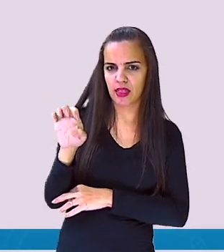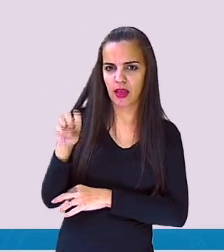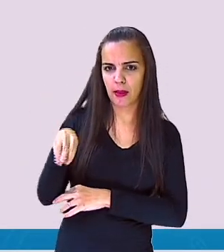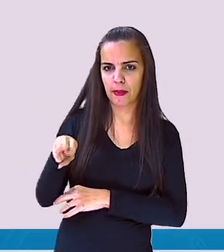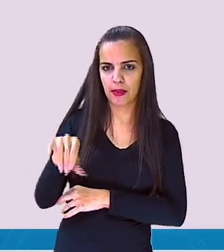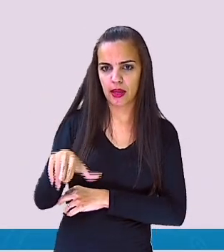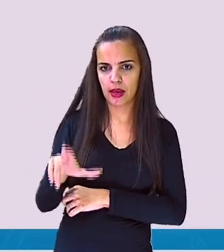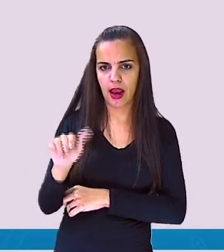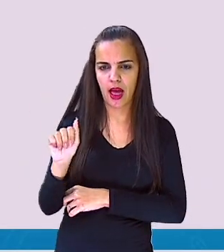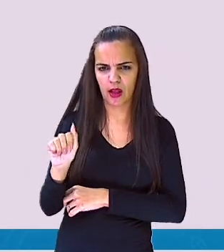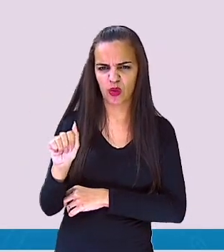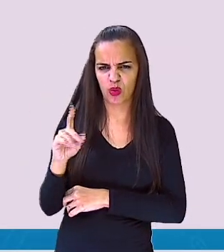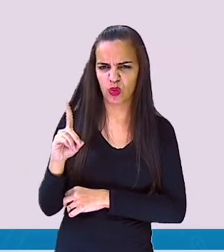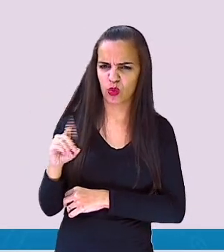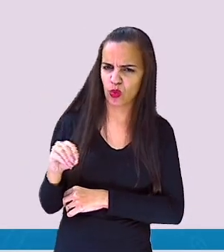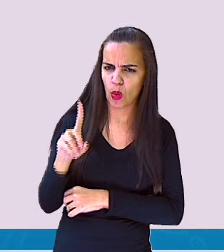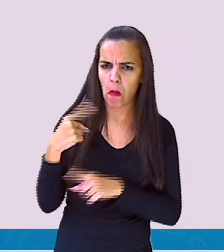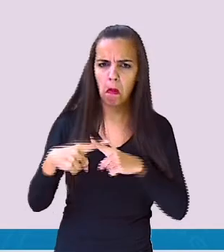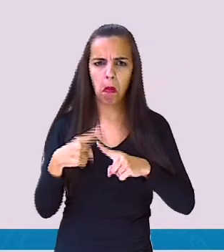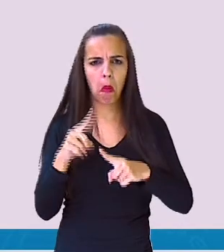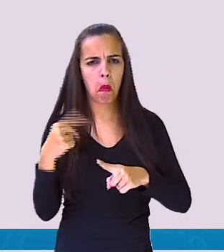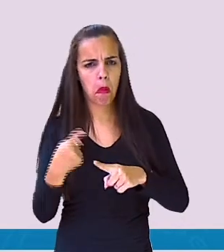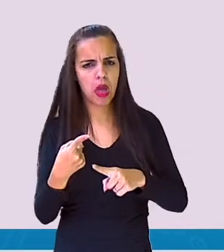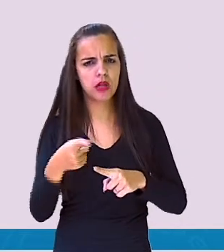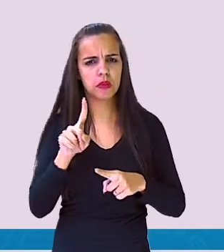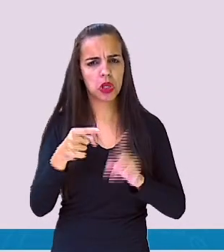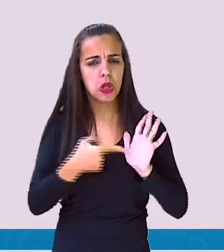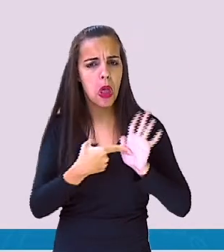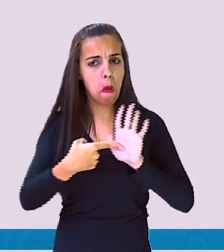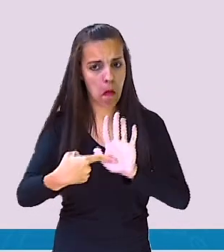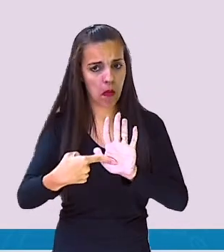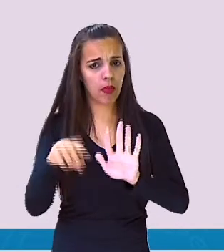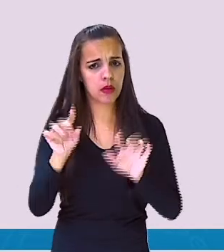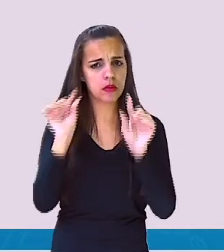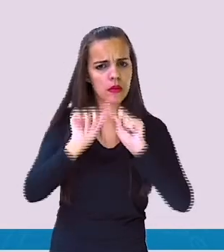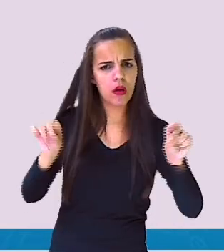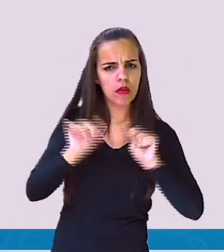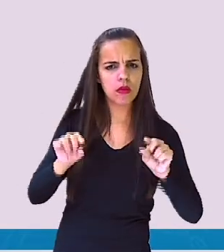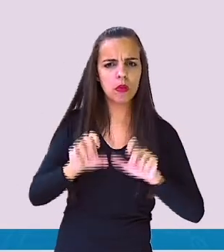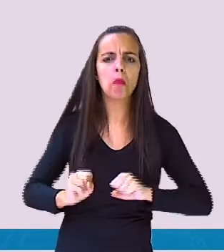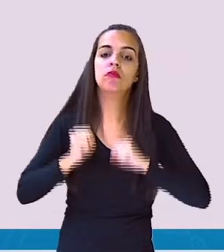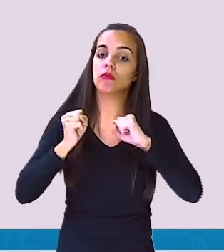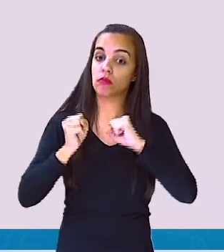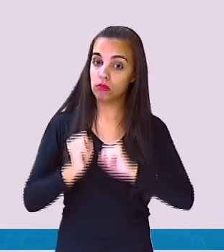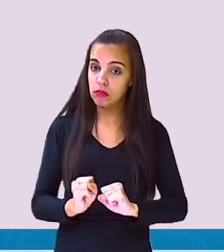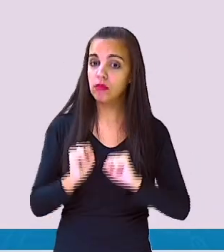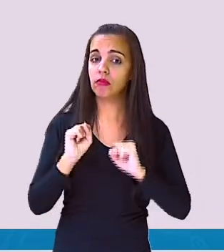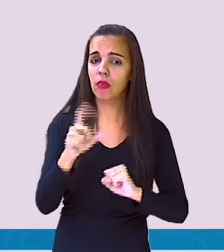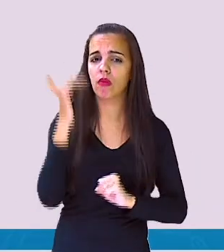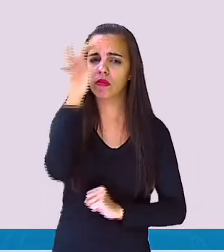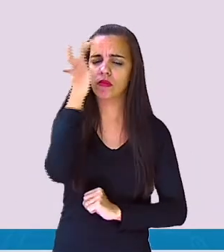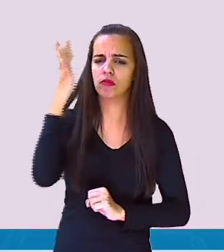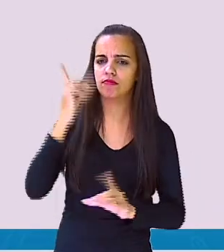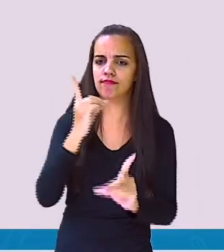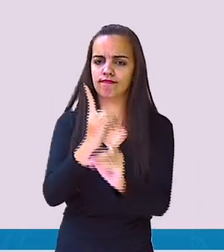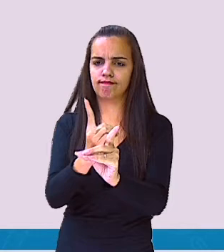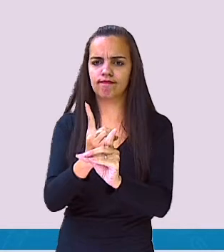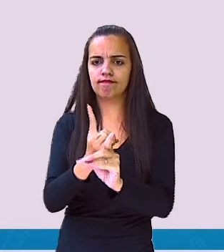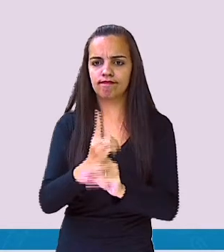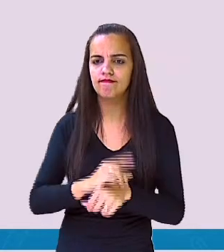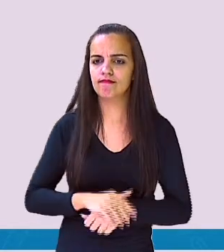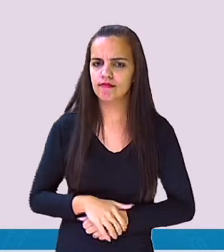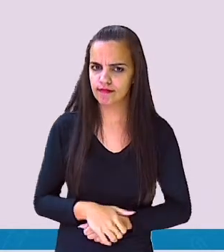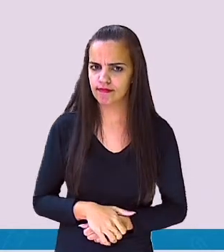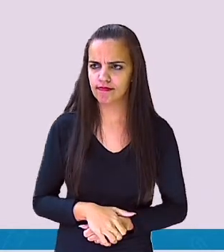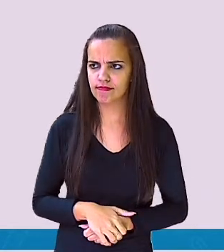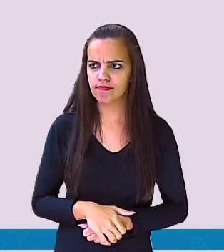Então, tá certo até aí. Vamos continuar. Porque mesmo que ele não esteja expresso na oração, ele pode ser